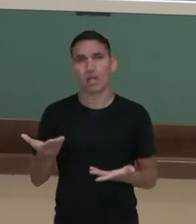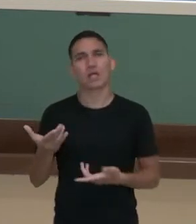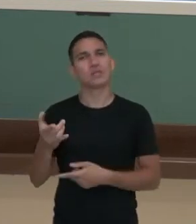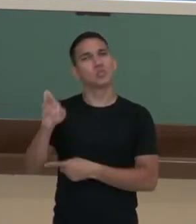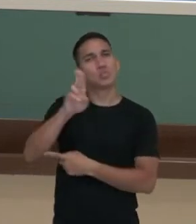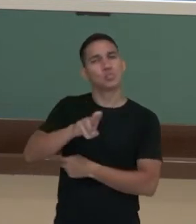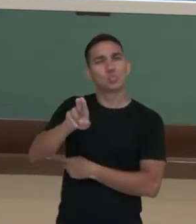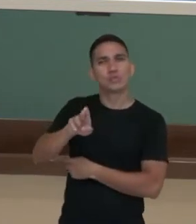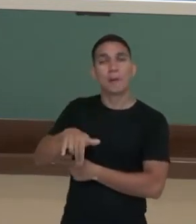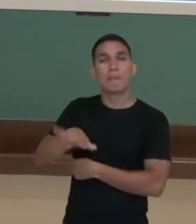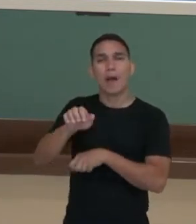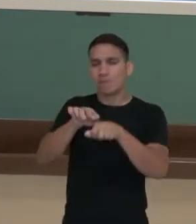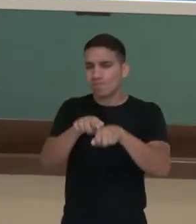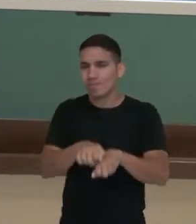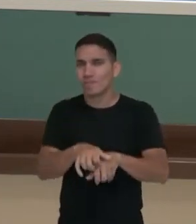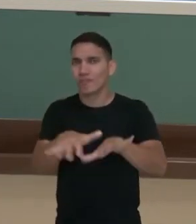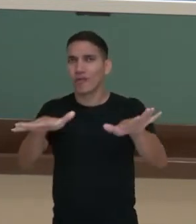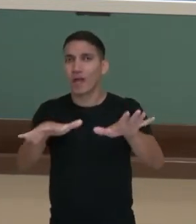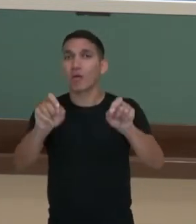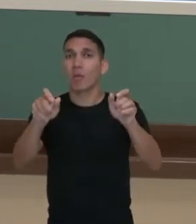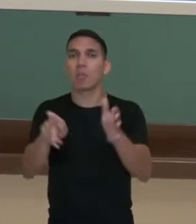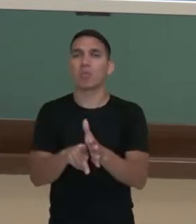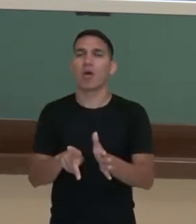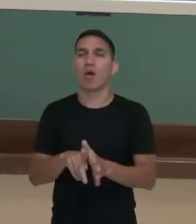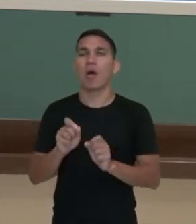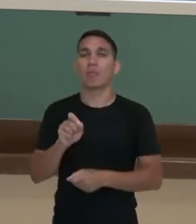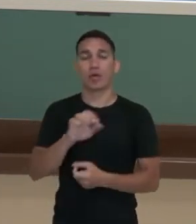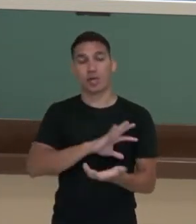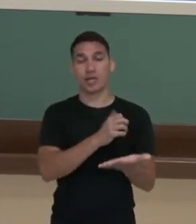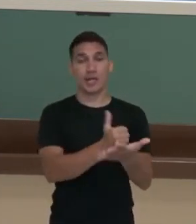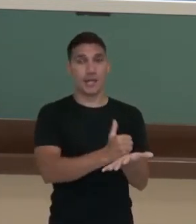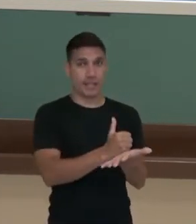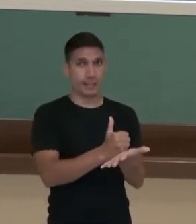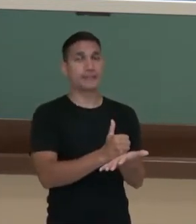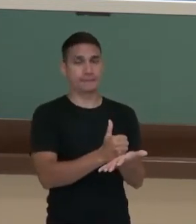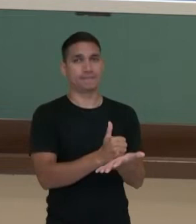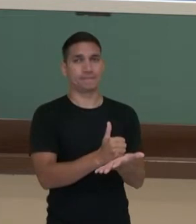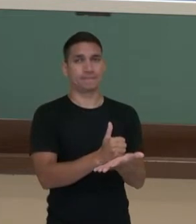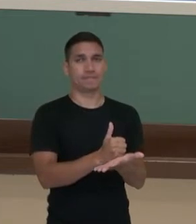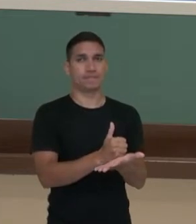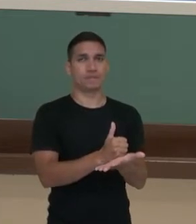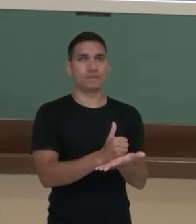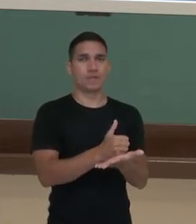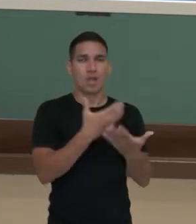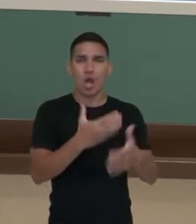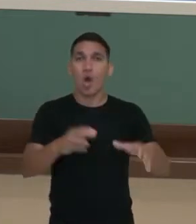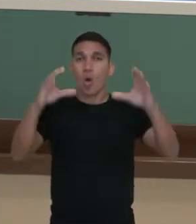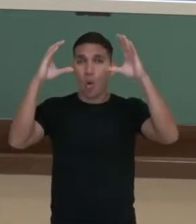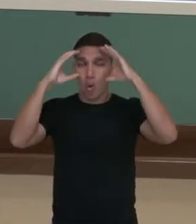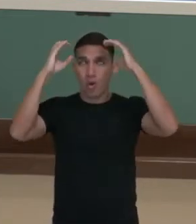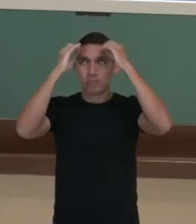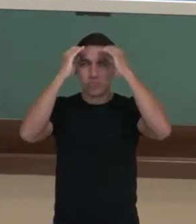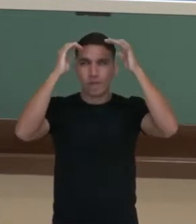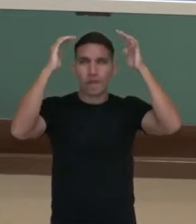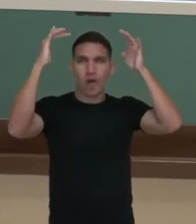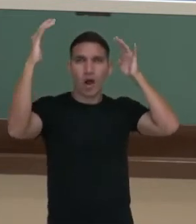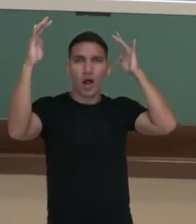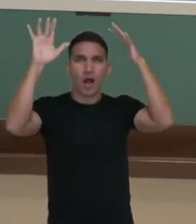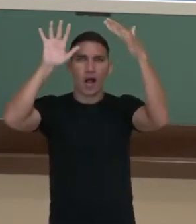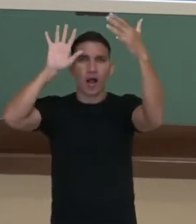mais difundido dentro dos games, tá? Os óculos de realidade virtual,